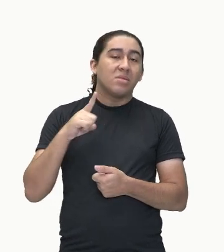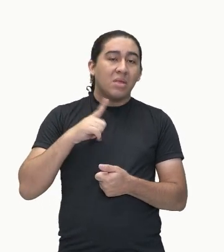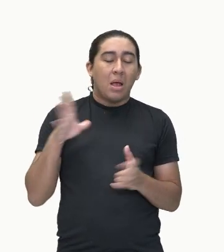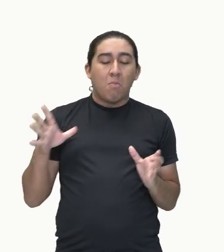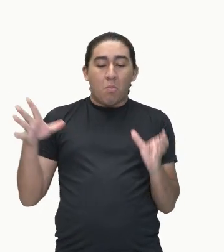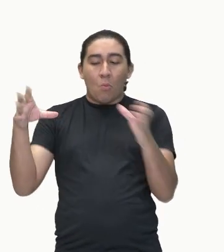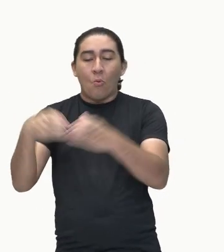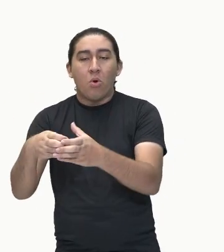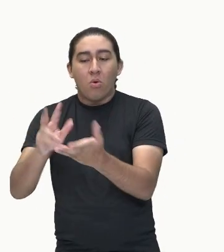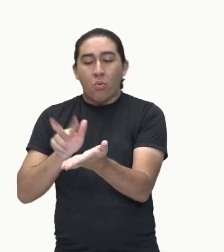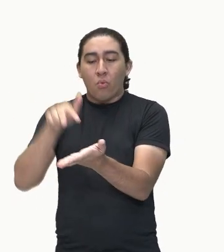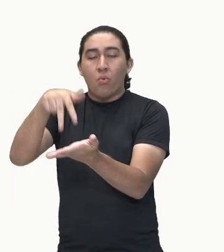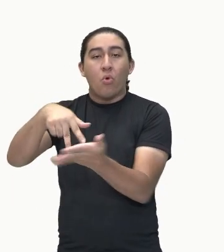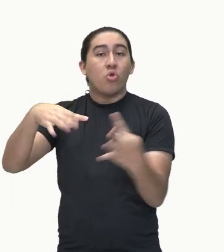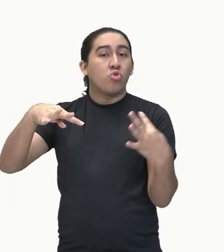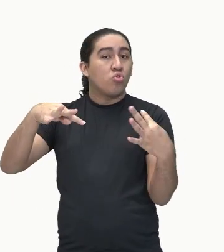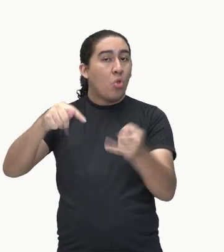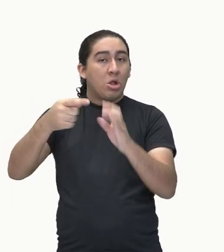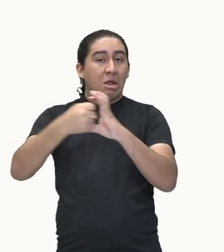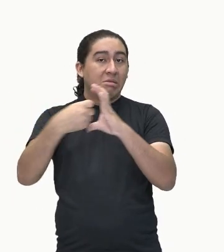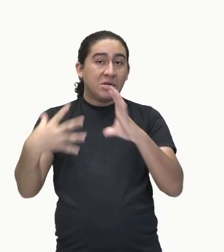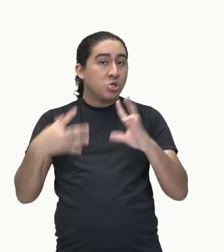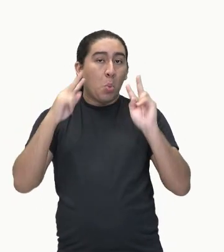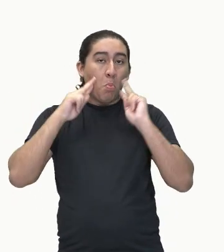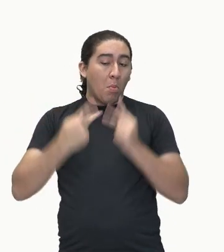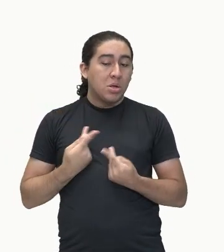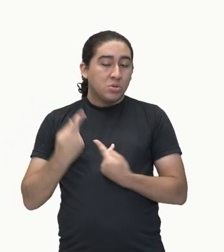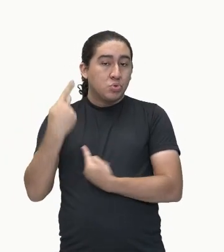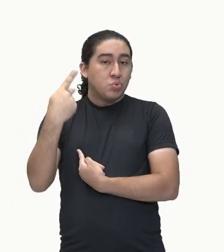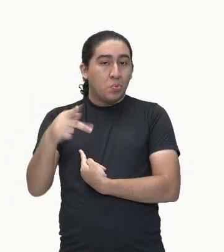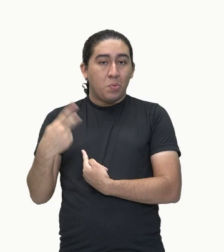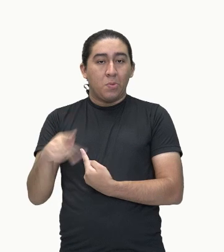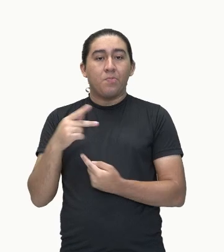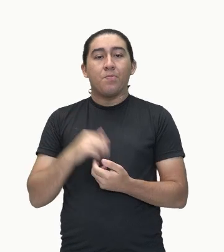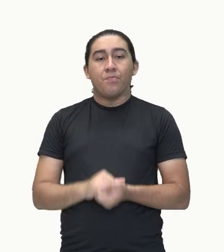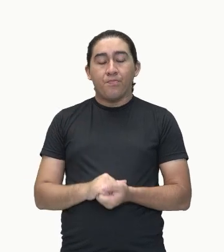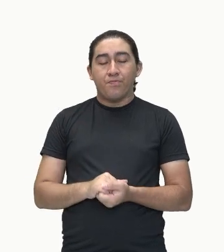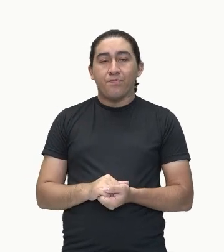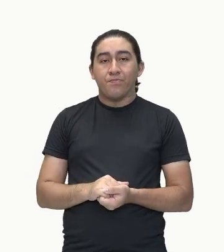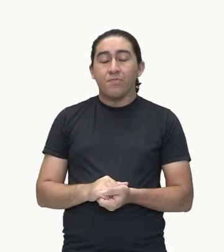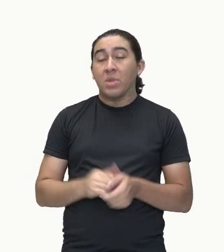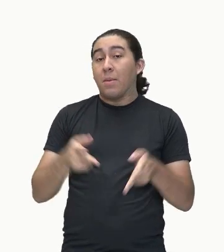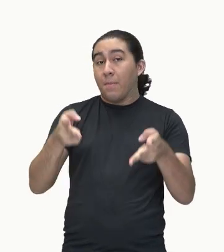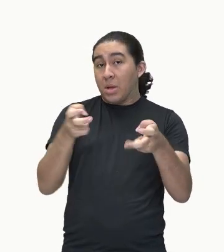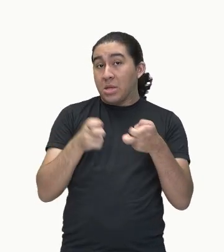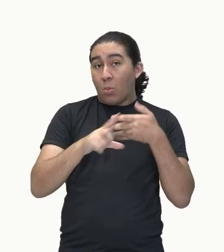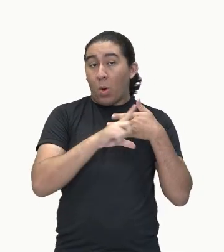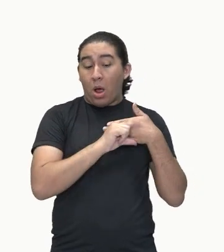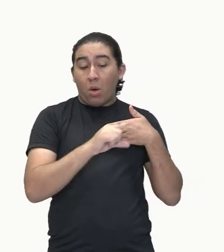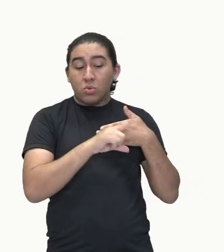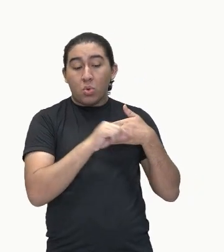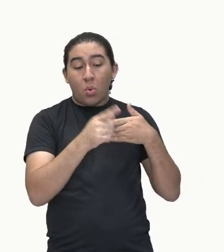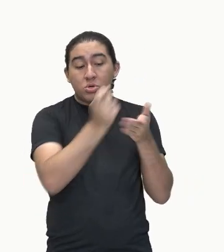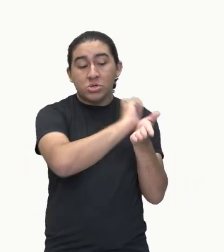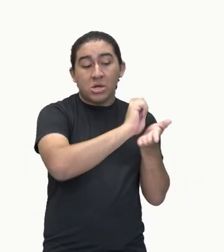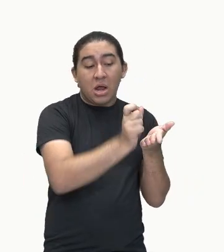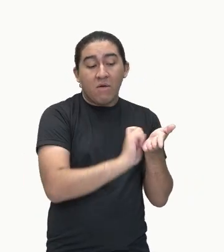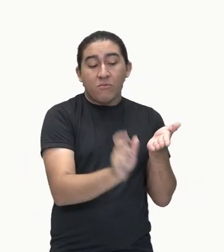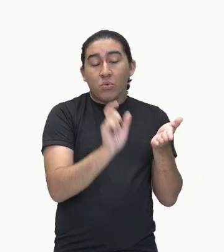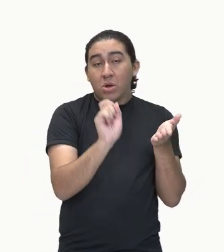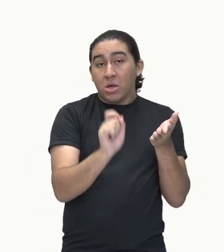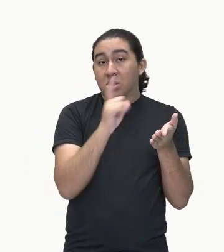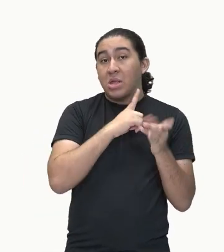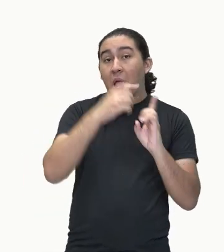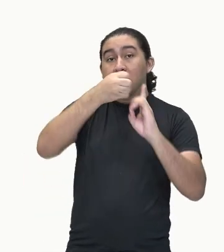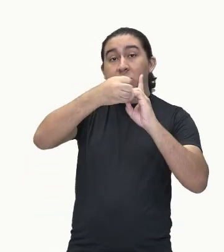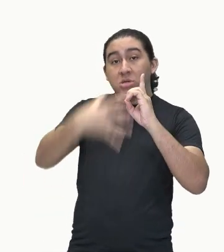todas as características da espécie. E aí percebam que o Monteiro Lobato ele vai ter essa descrição